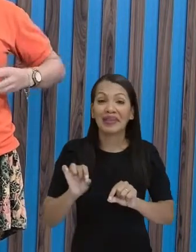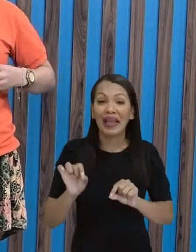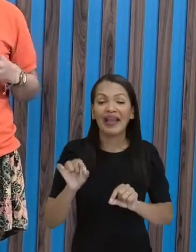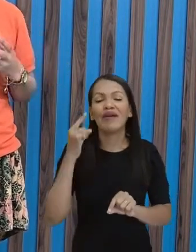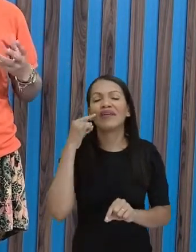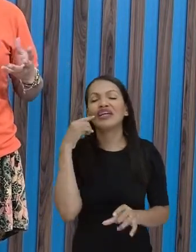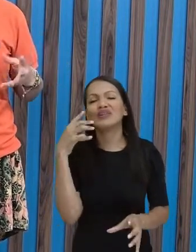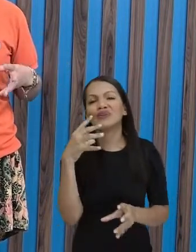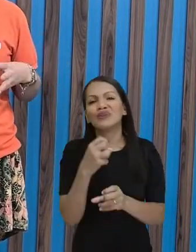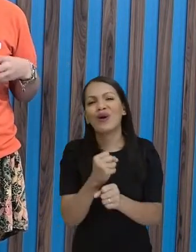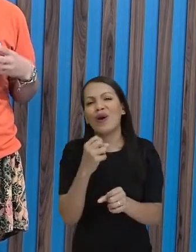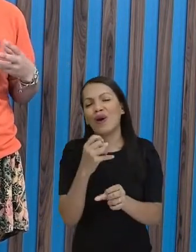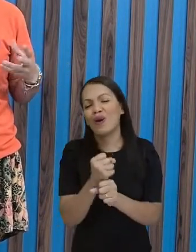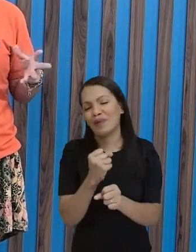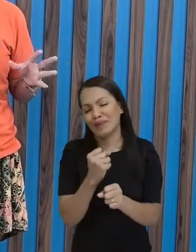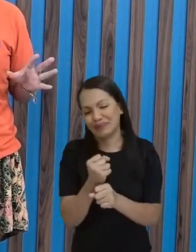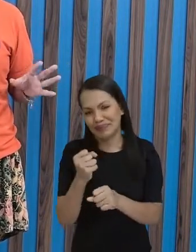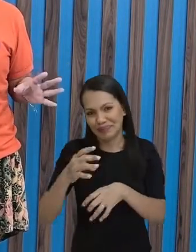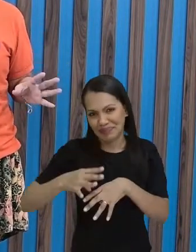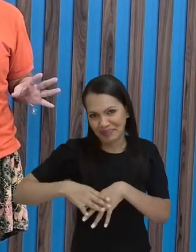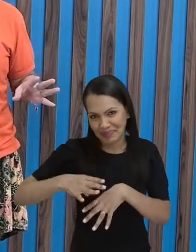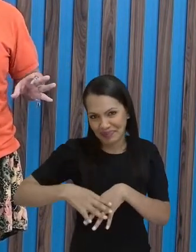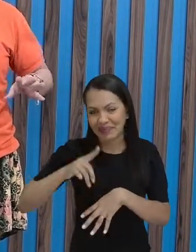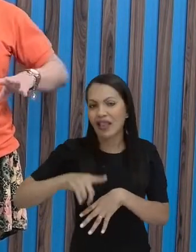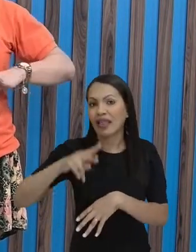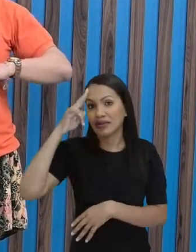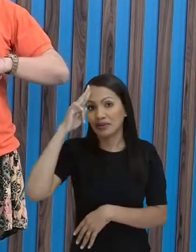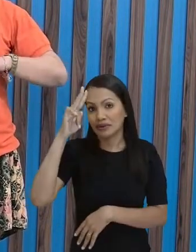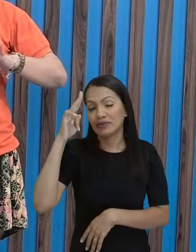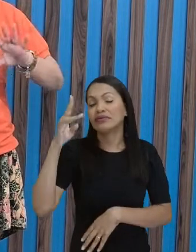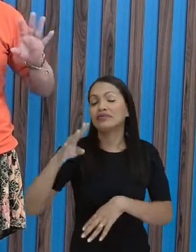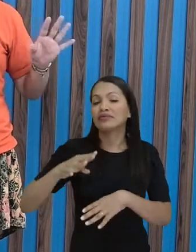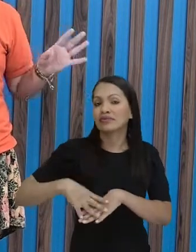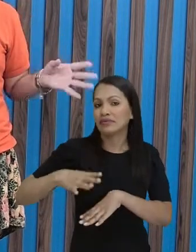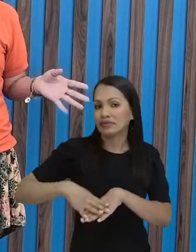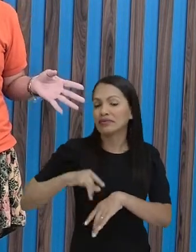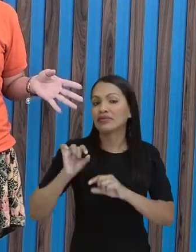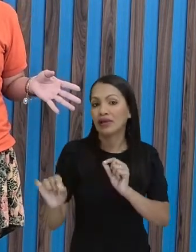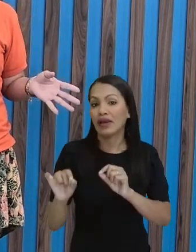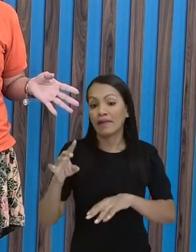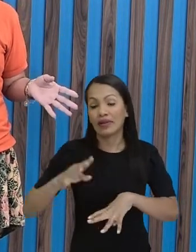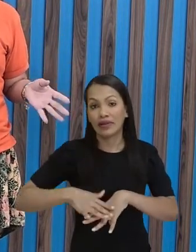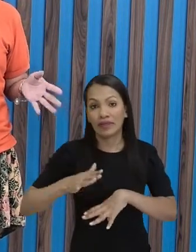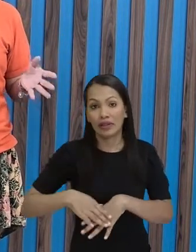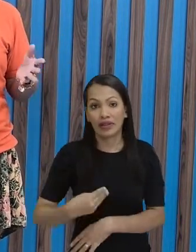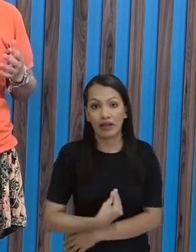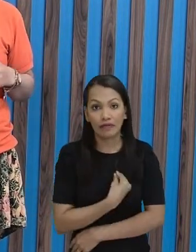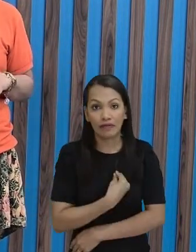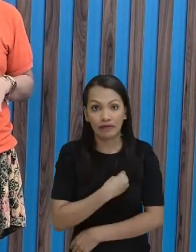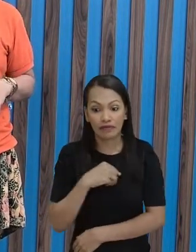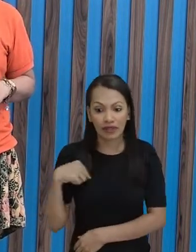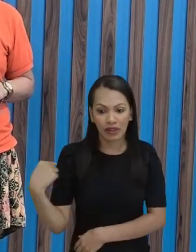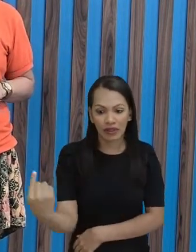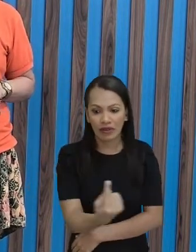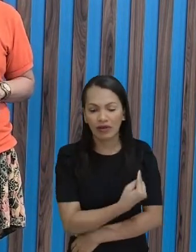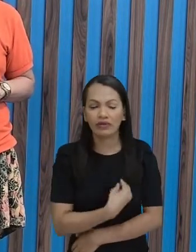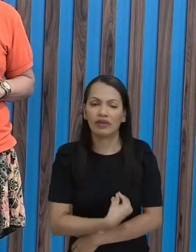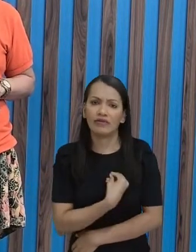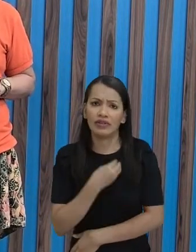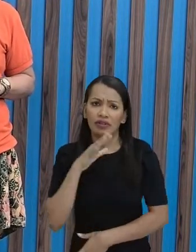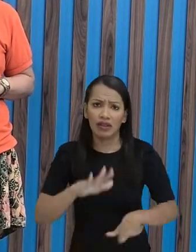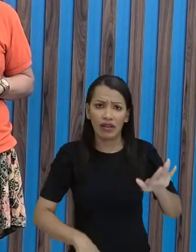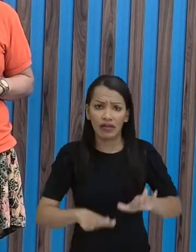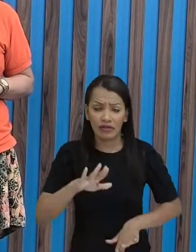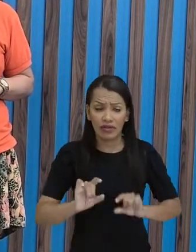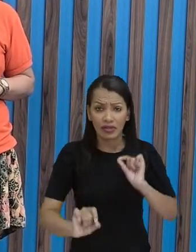de conversar com vocês dizendo que são historinhas matemáticas. Porque a matemática, ela vive na nossa vida e muitas vezes para resolver